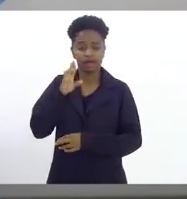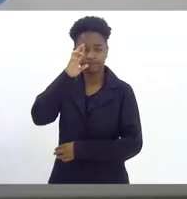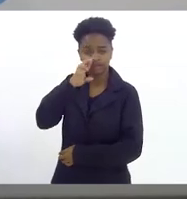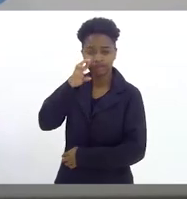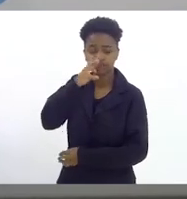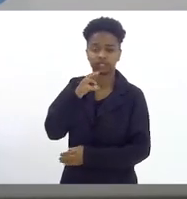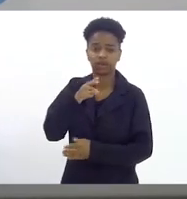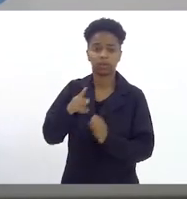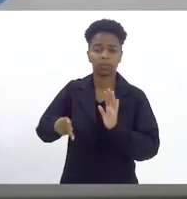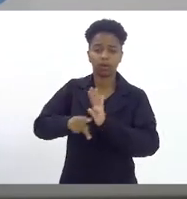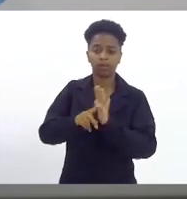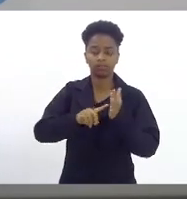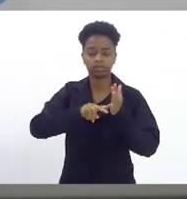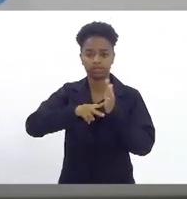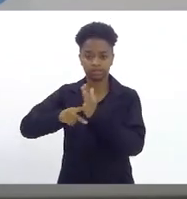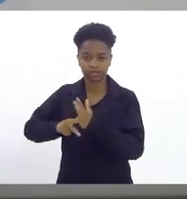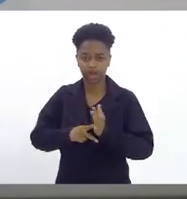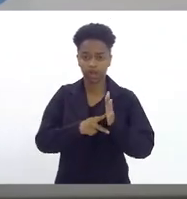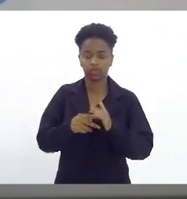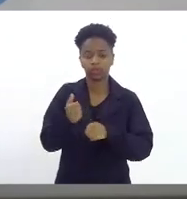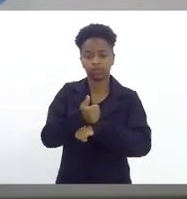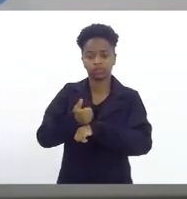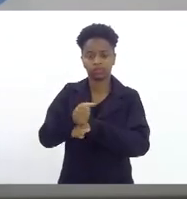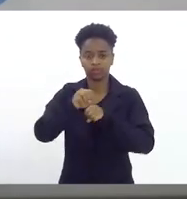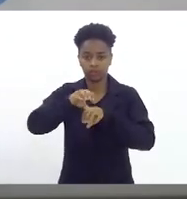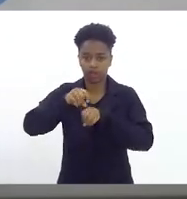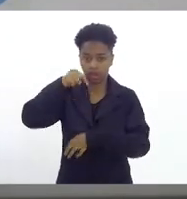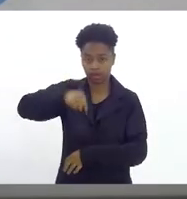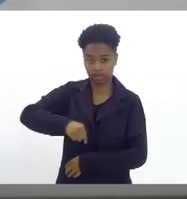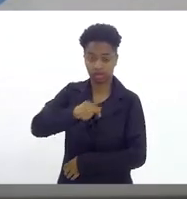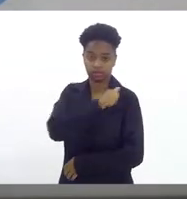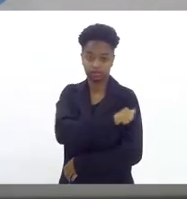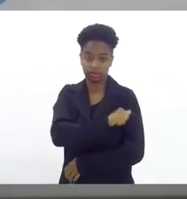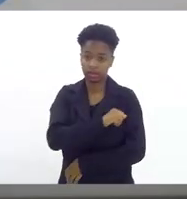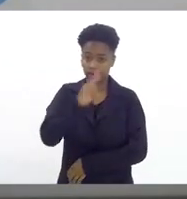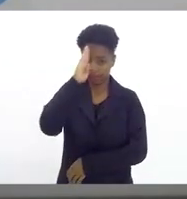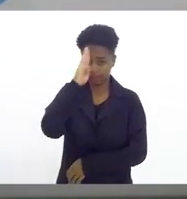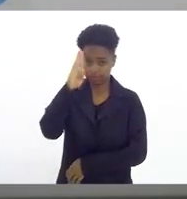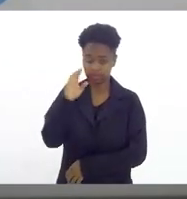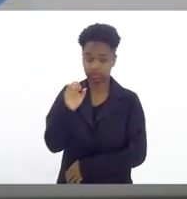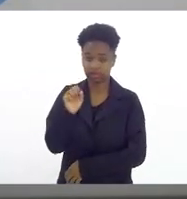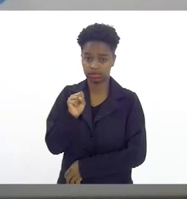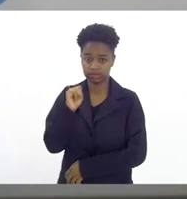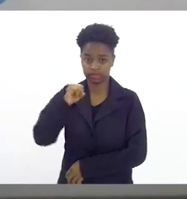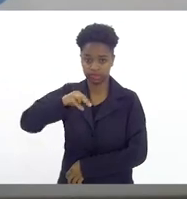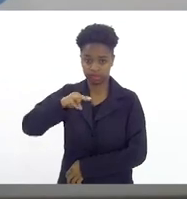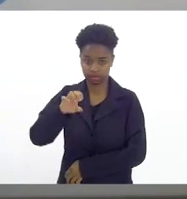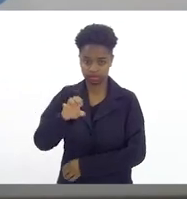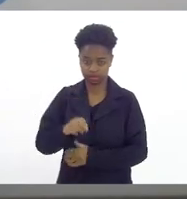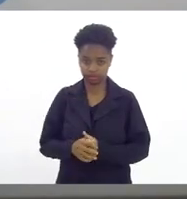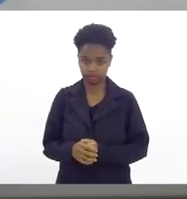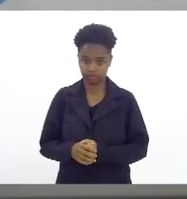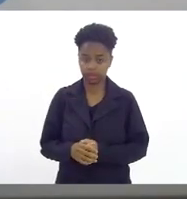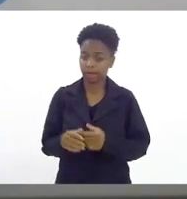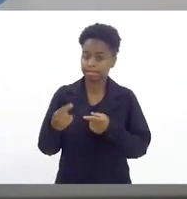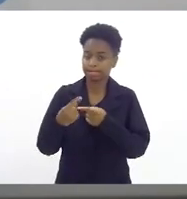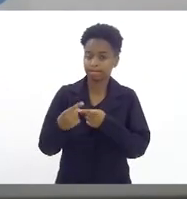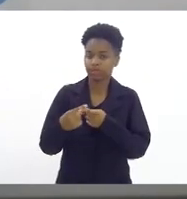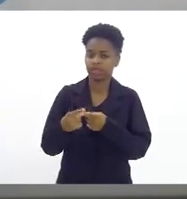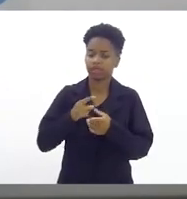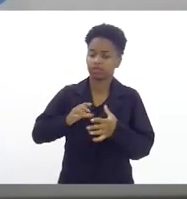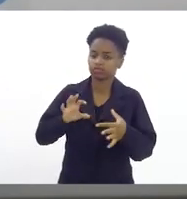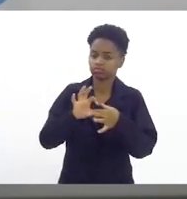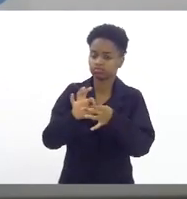de educação aqui do Rio de Janeiro sobretudo sim que tem celebrado